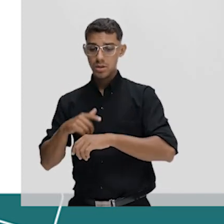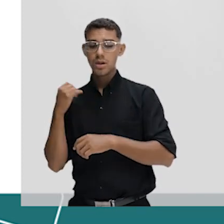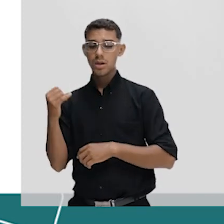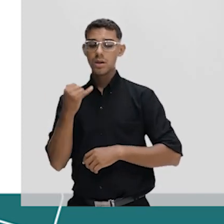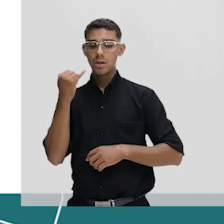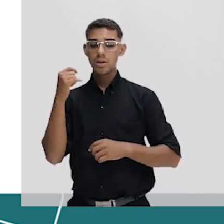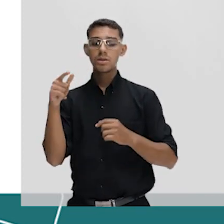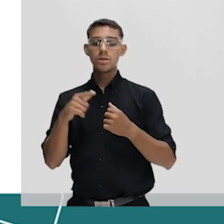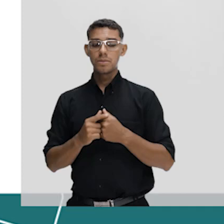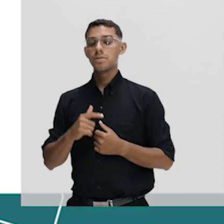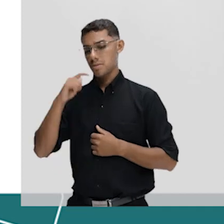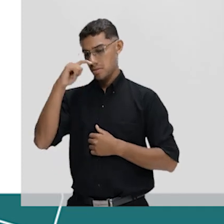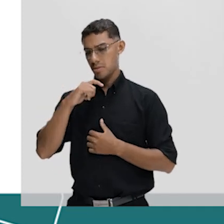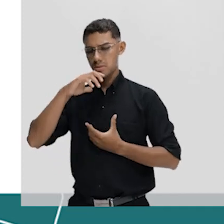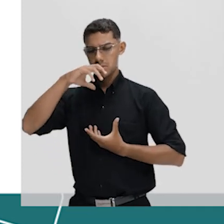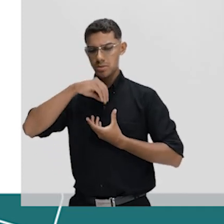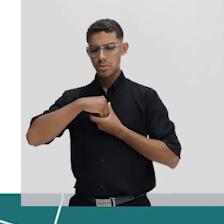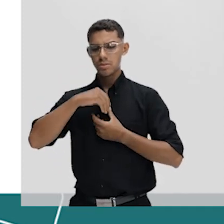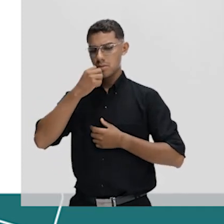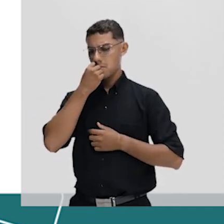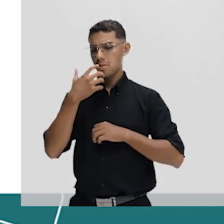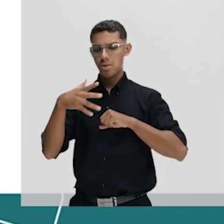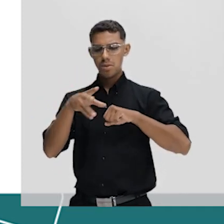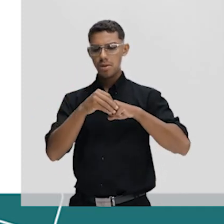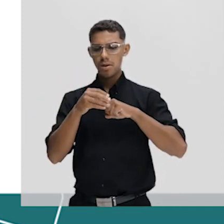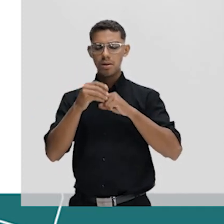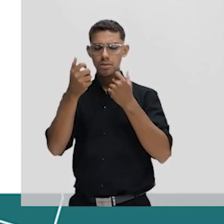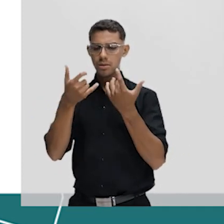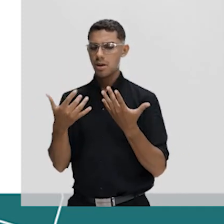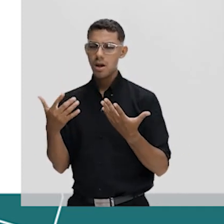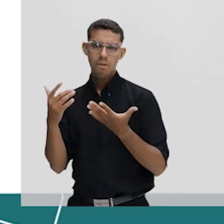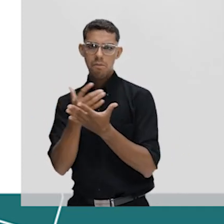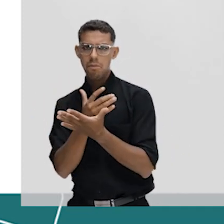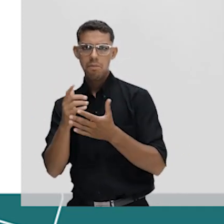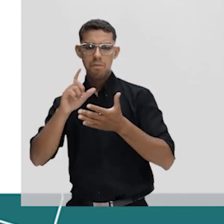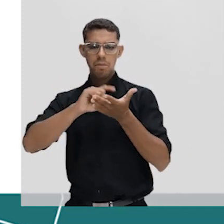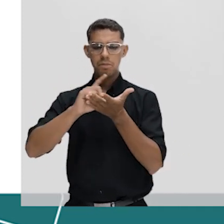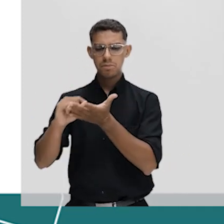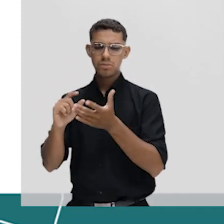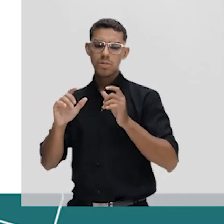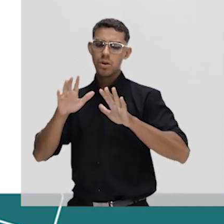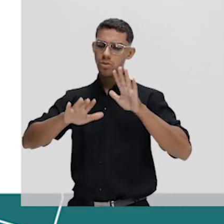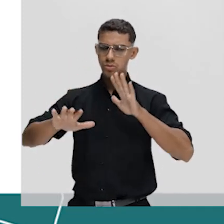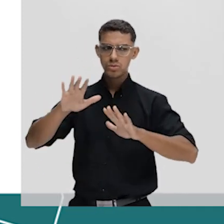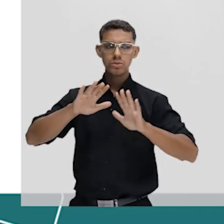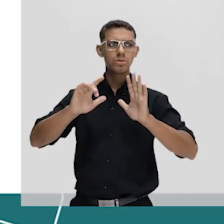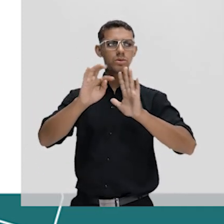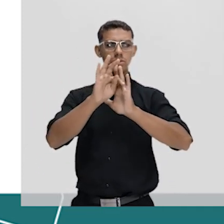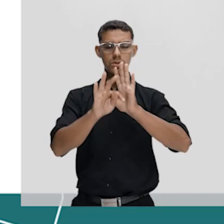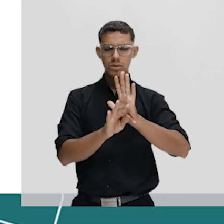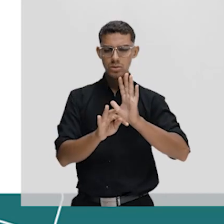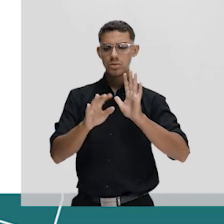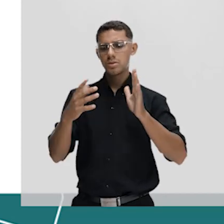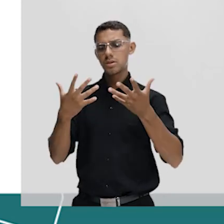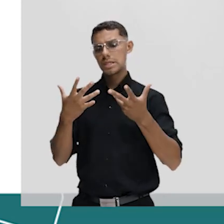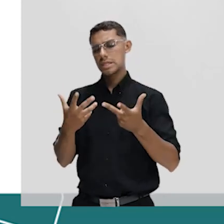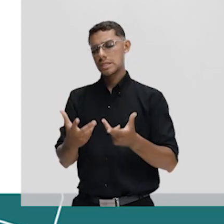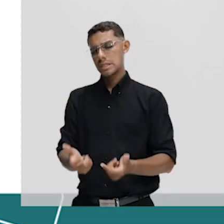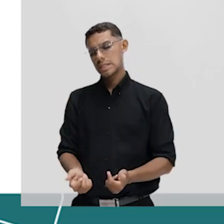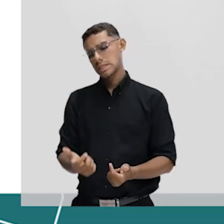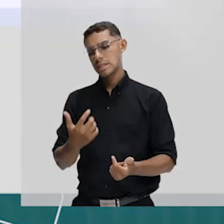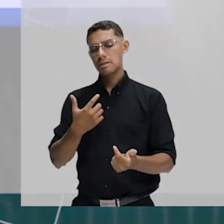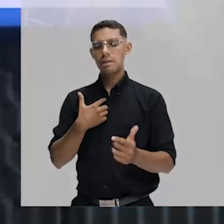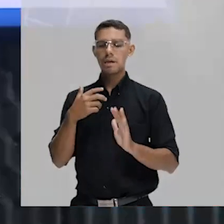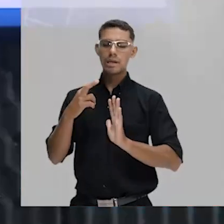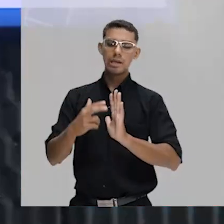de bom conhecimento. Então, quando eu coloco esses artigos, ele acaba ficando um pouco redundante, o texto acaba ficando um pouco mais cansativo ao longo